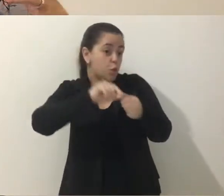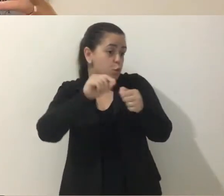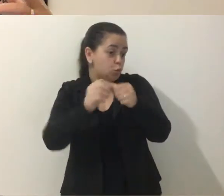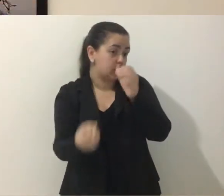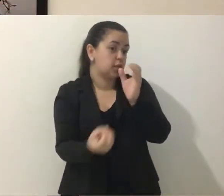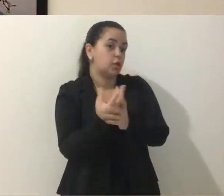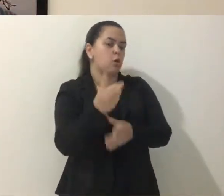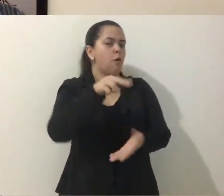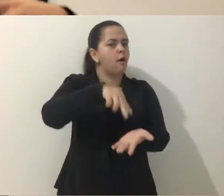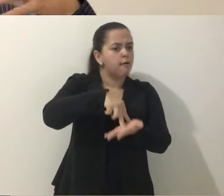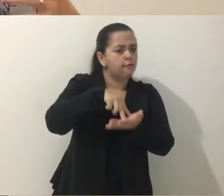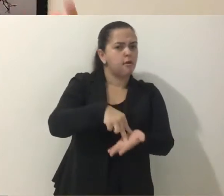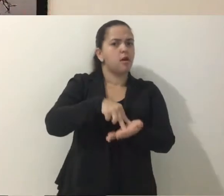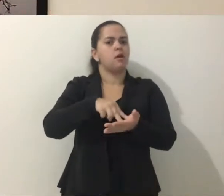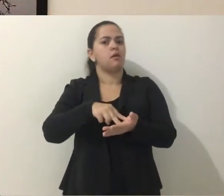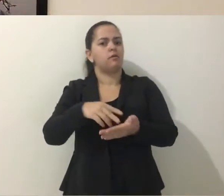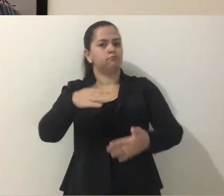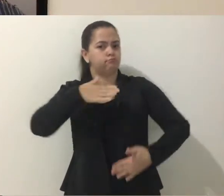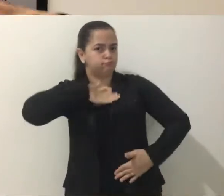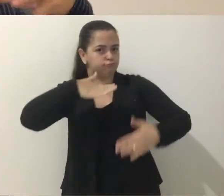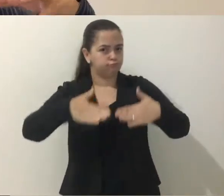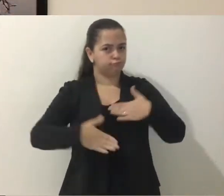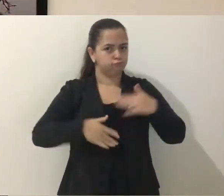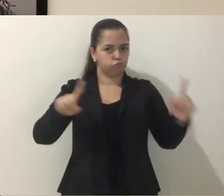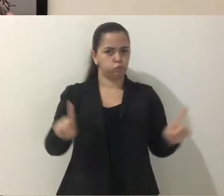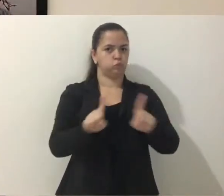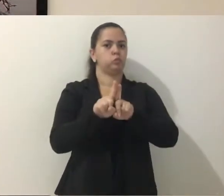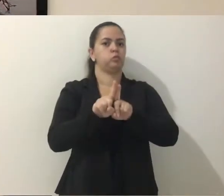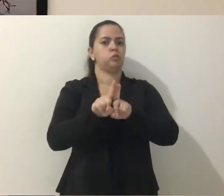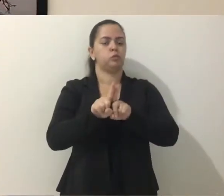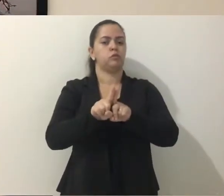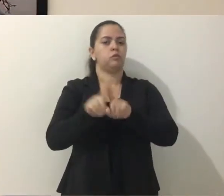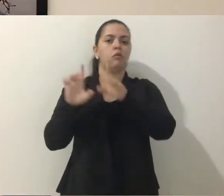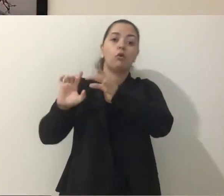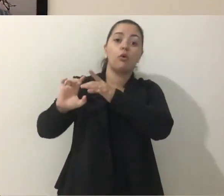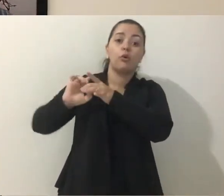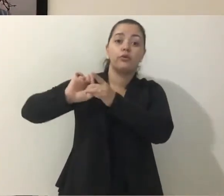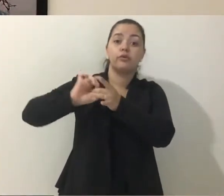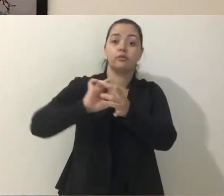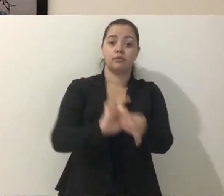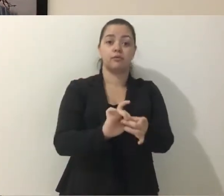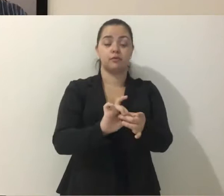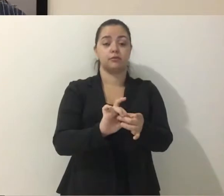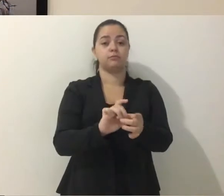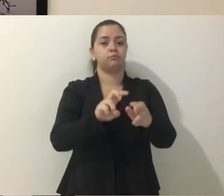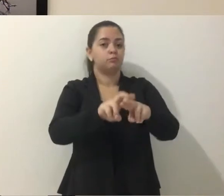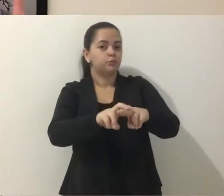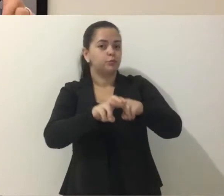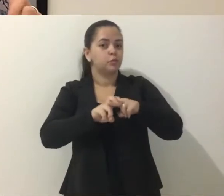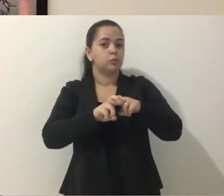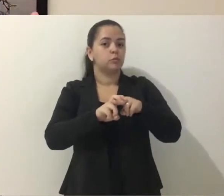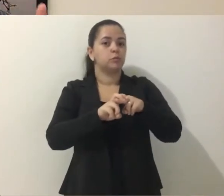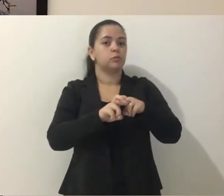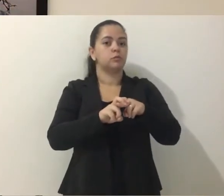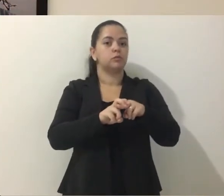é permanente, uma união física, dentro desse contexto. Portanto, aquele,